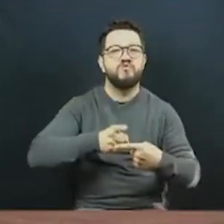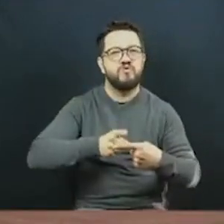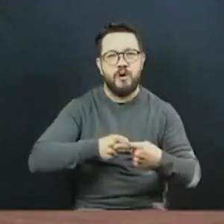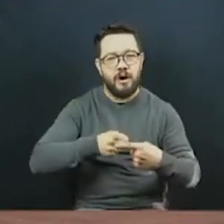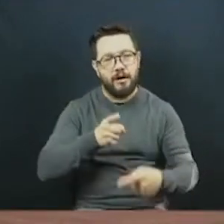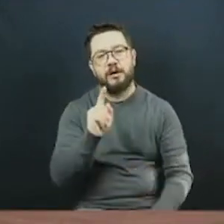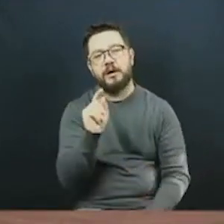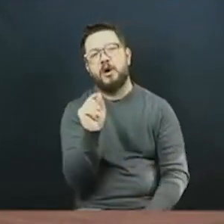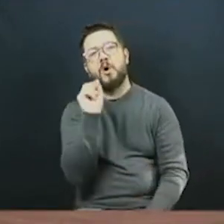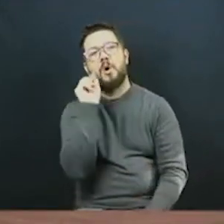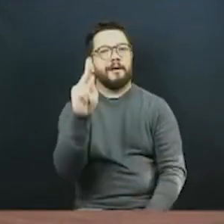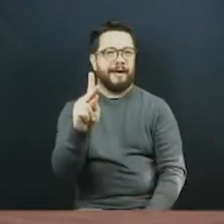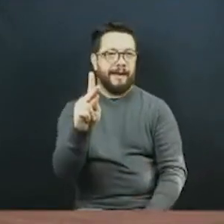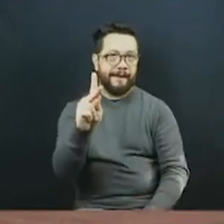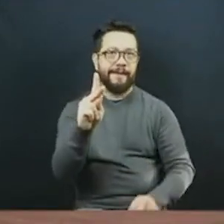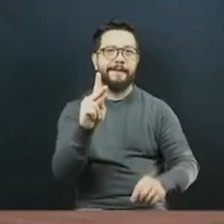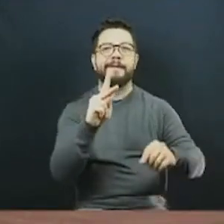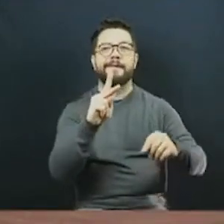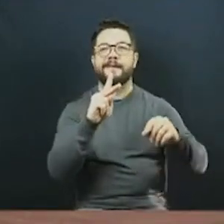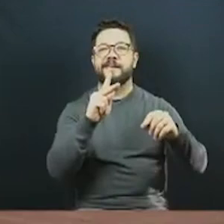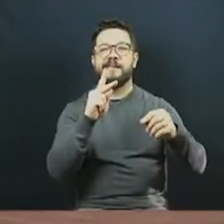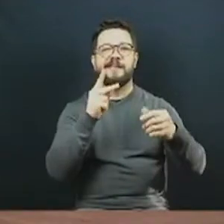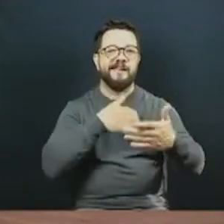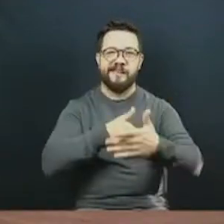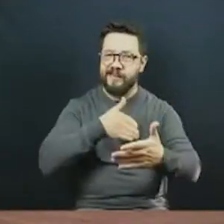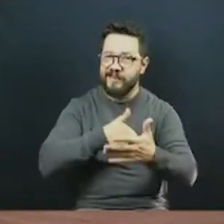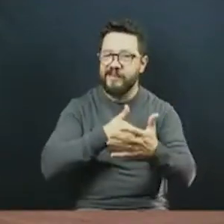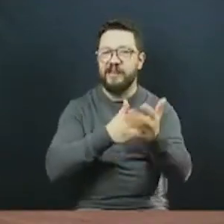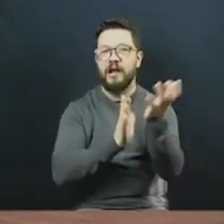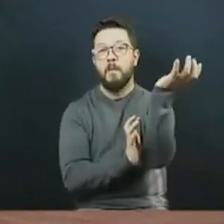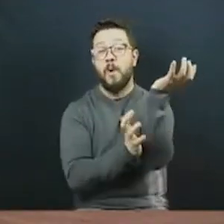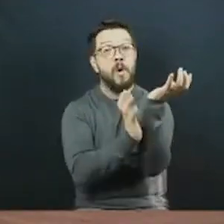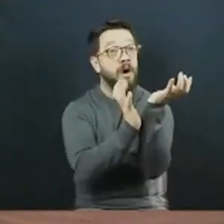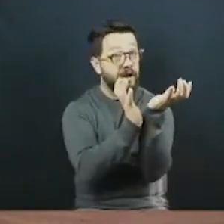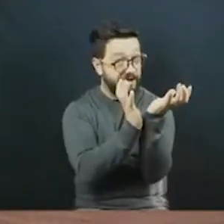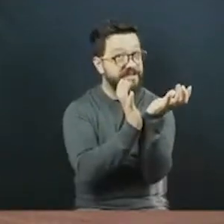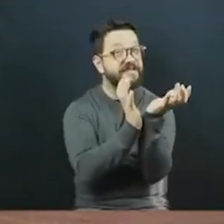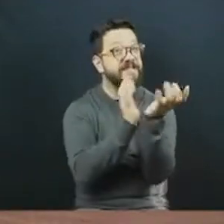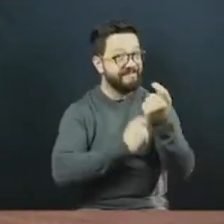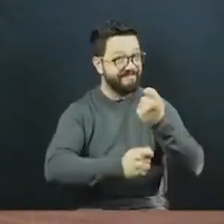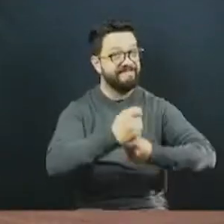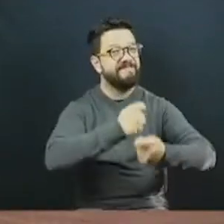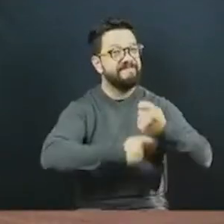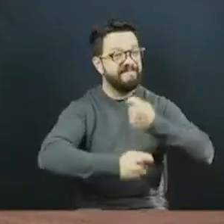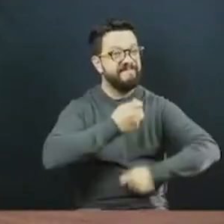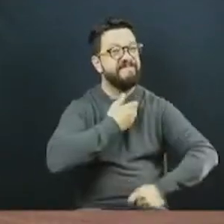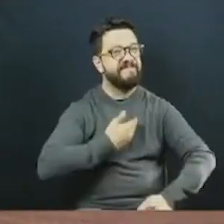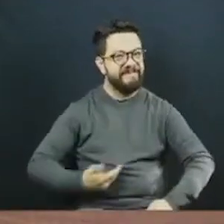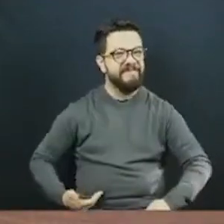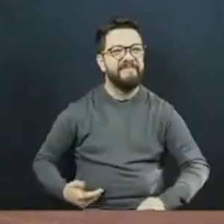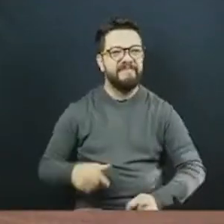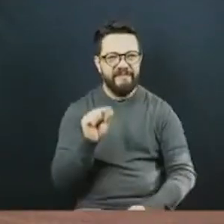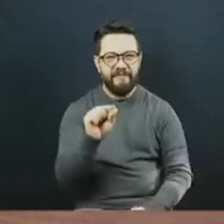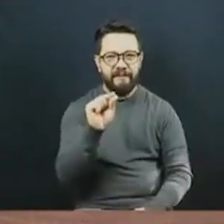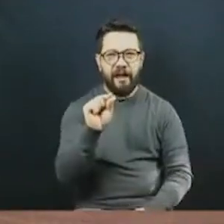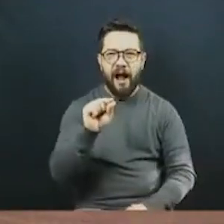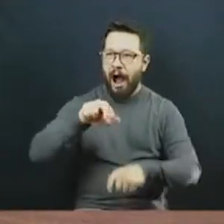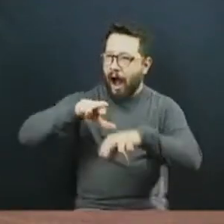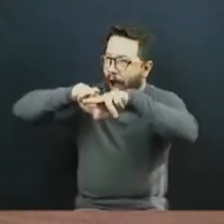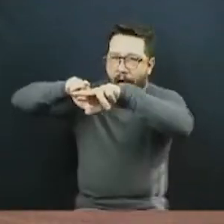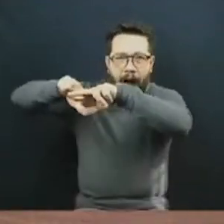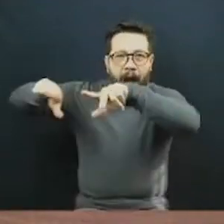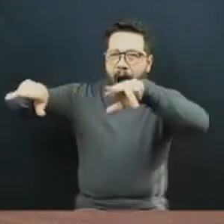da ineficiência e da burocracia estatal, que passa por diversas gestões. Então, a gente sabe que o projeto da